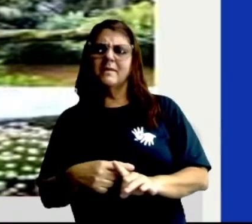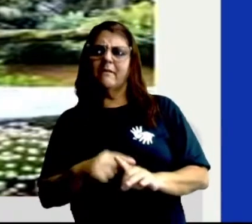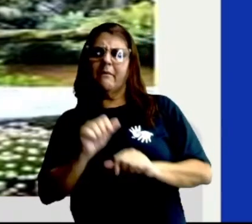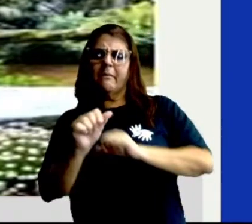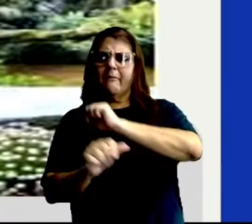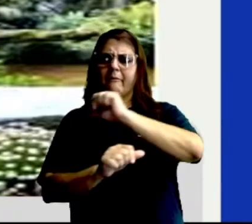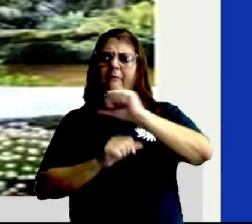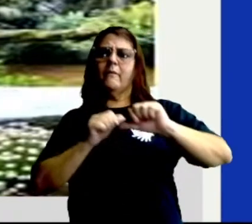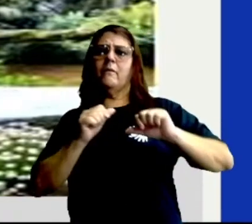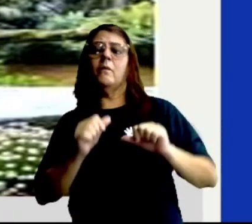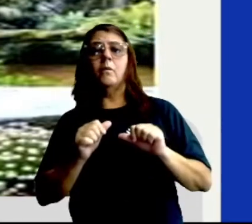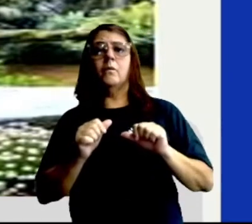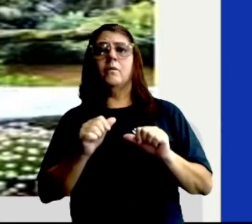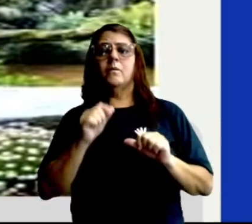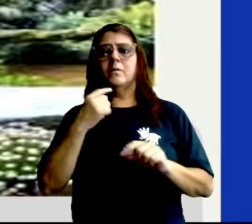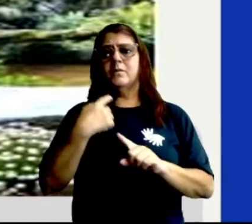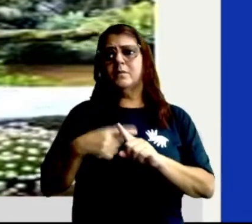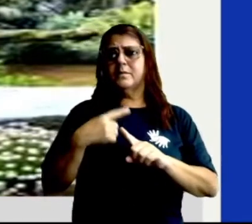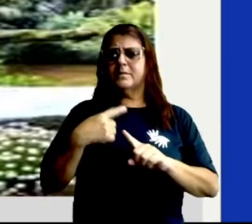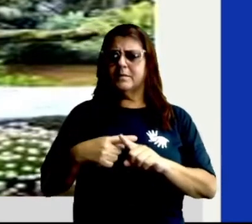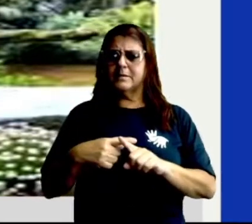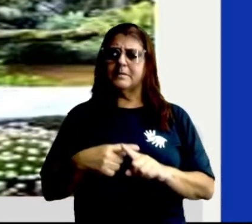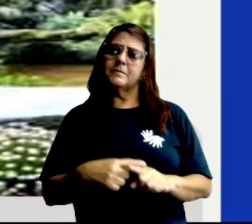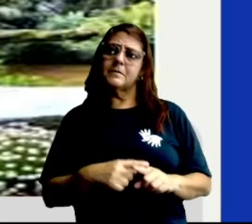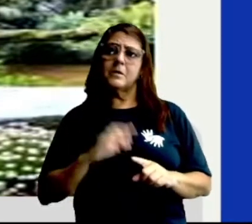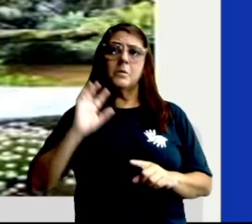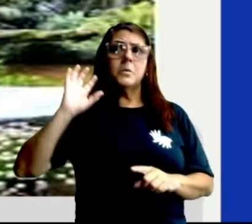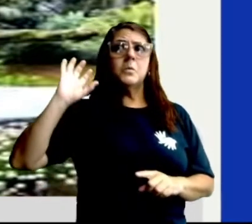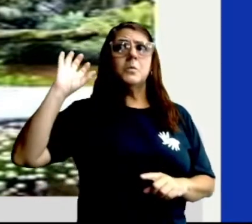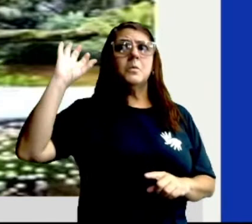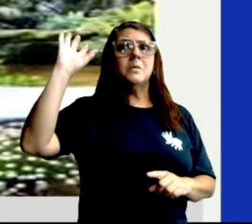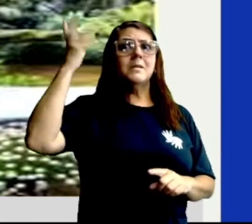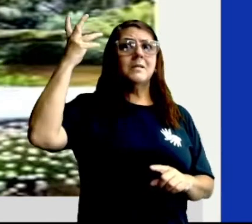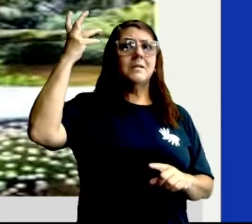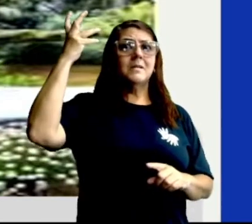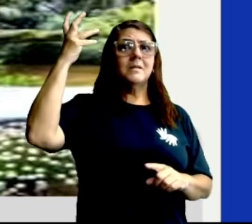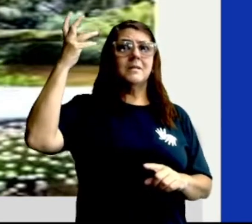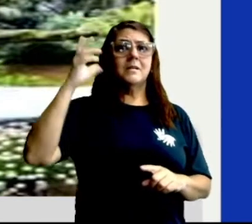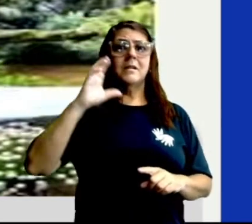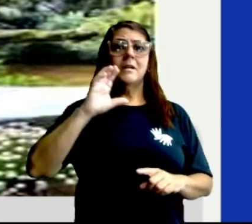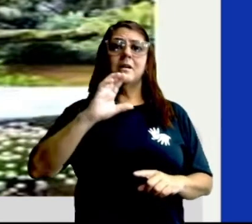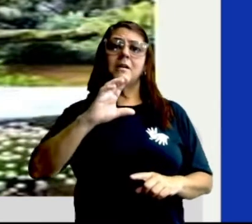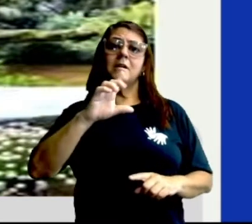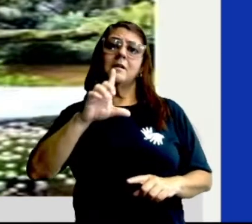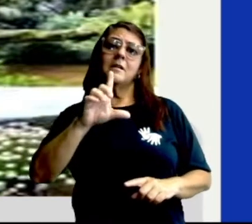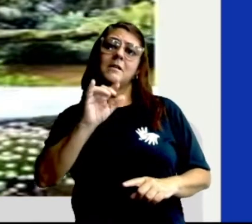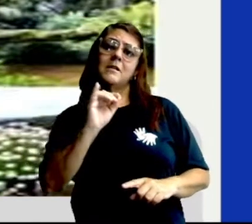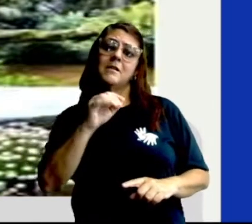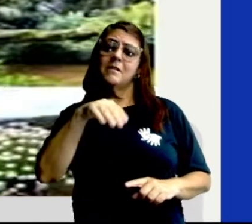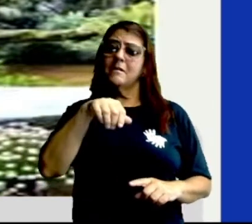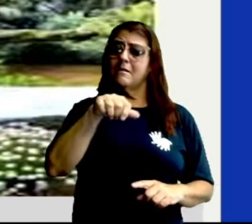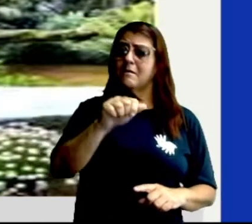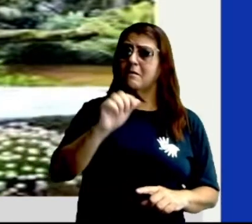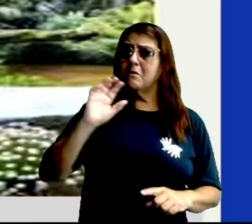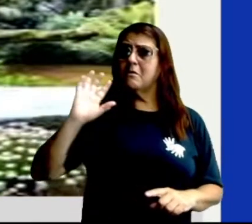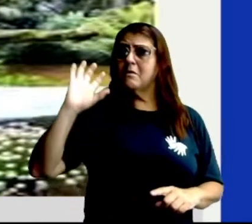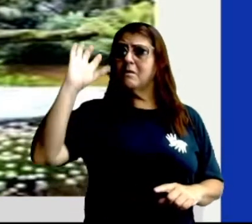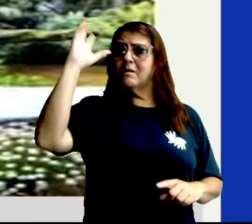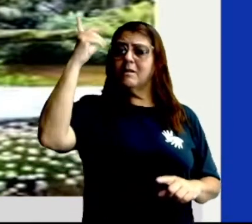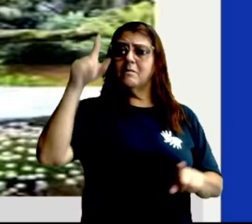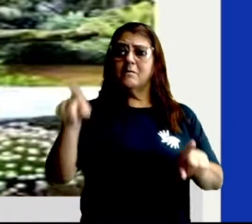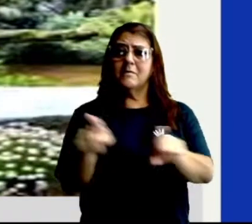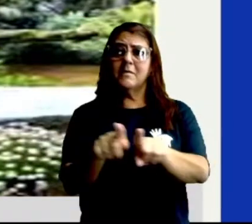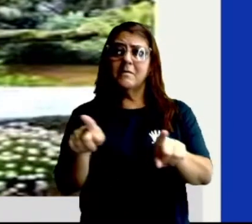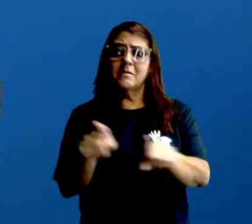professora Isso muda por conta do clima o clima e vai indicar